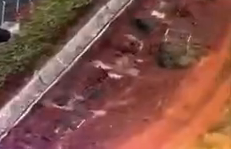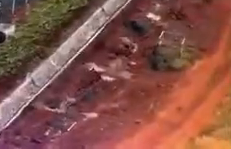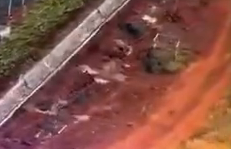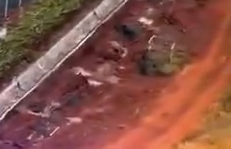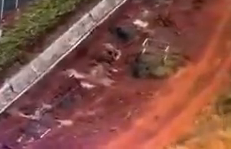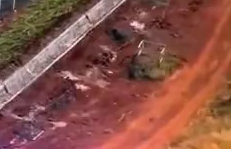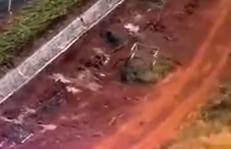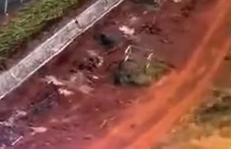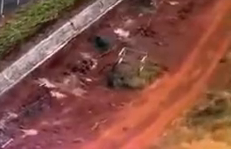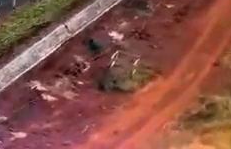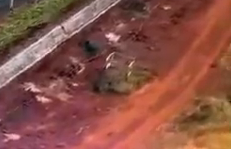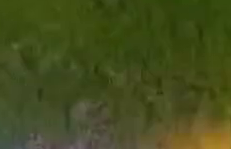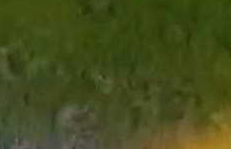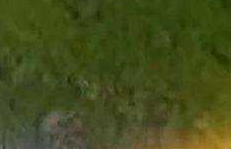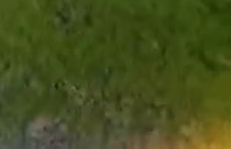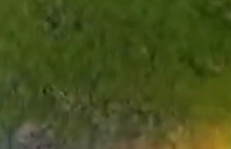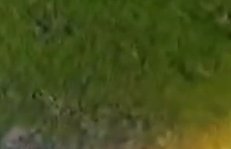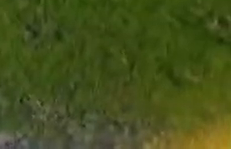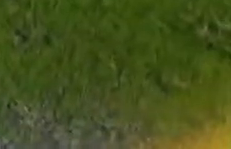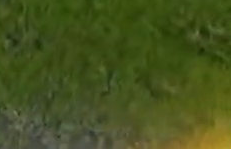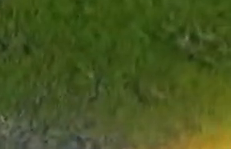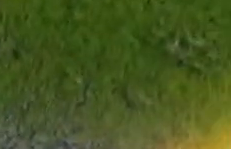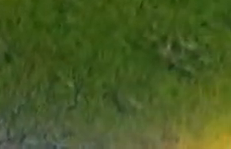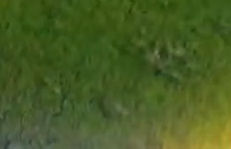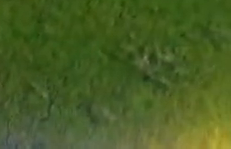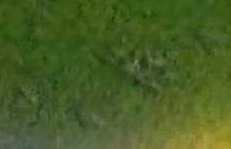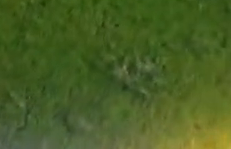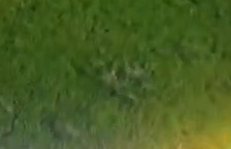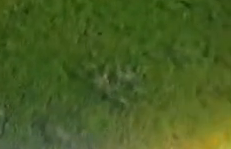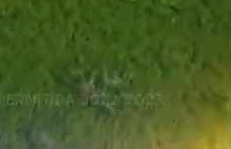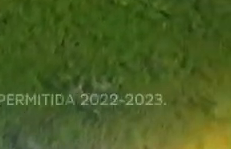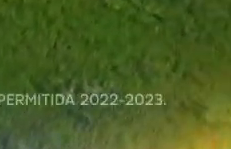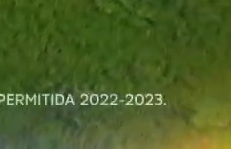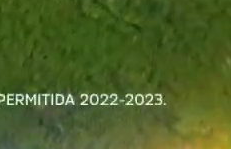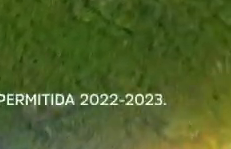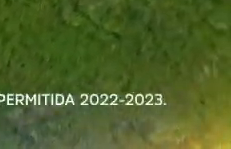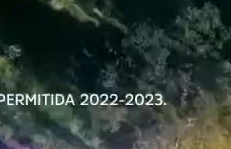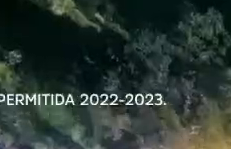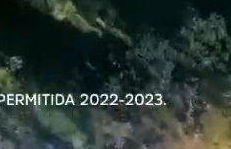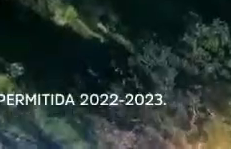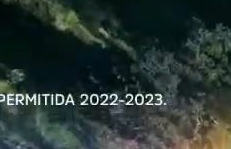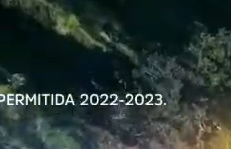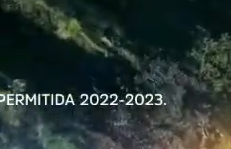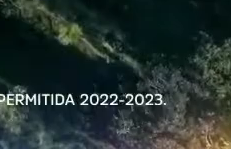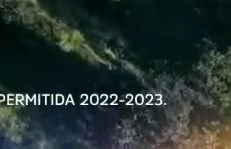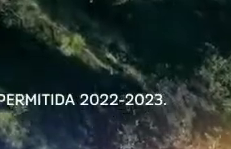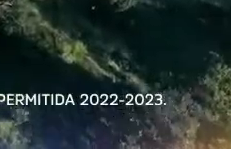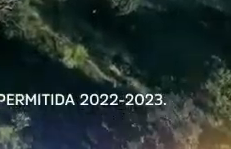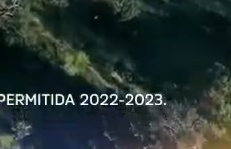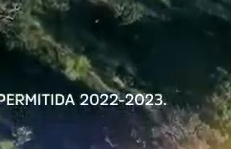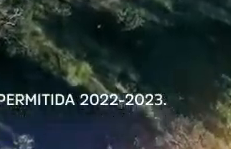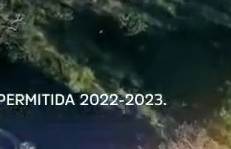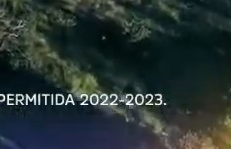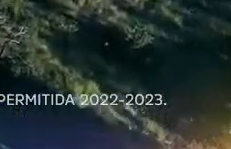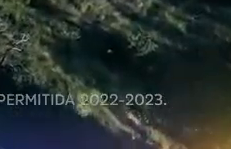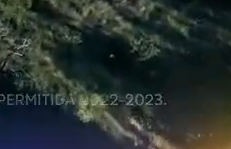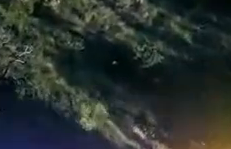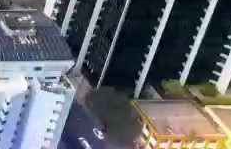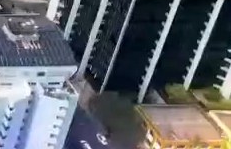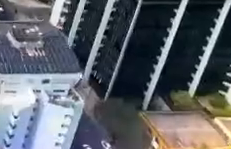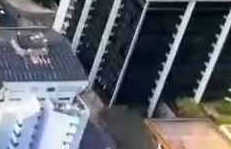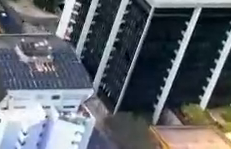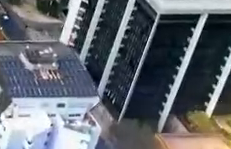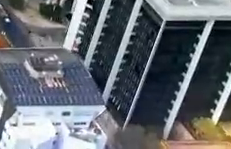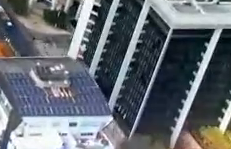substações totalizam 1.600 mva de potência capazes de abastecer 350 mil residências